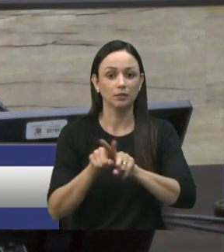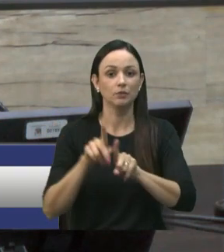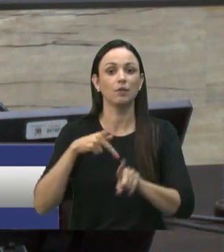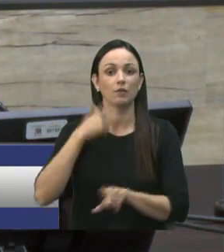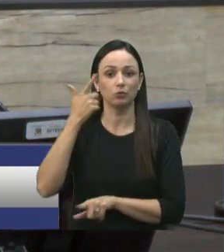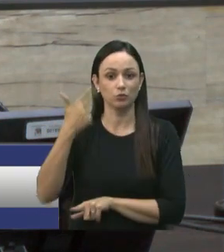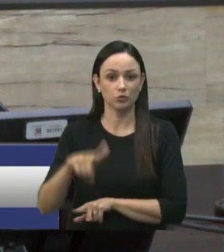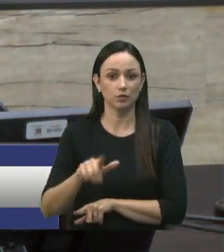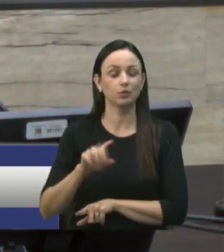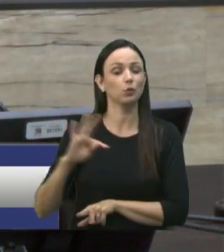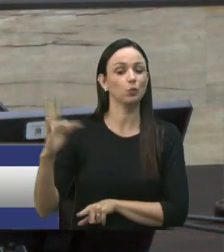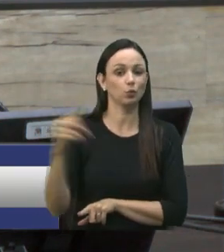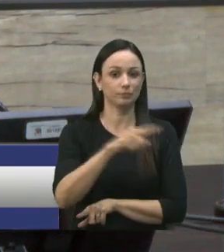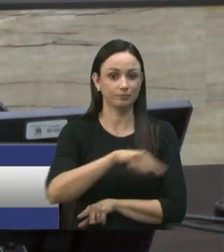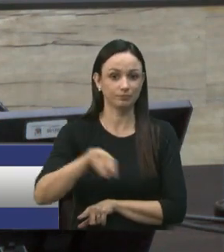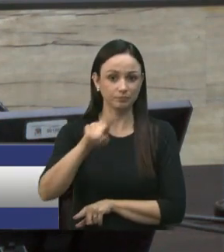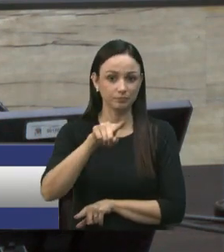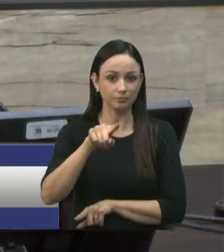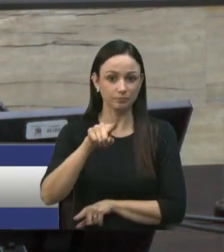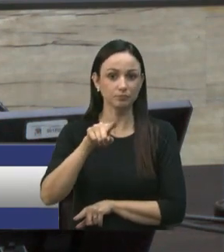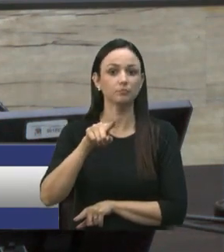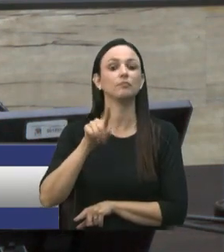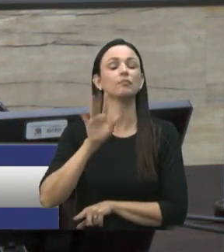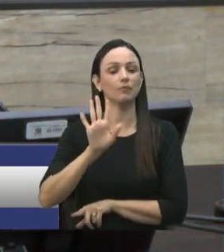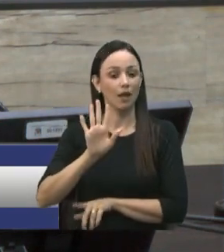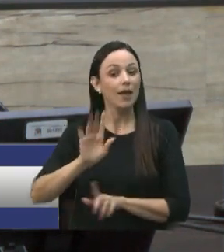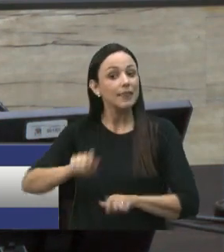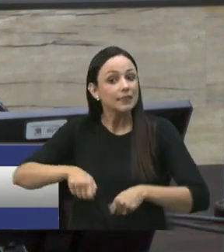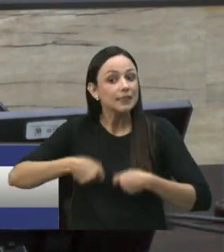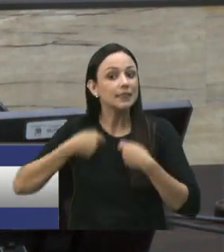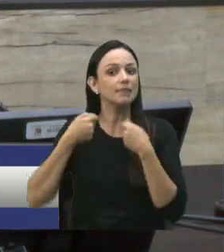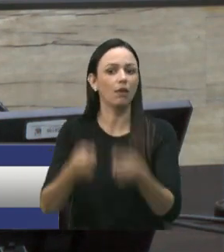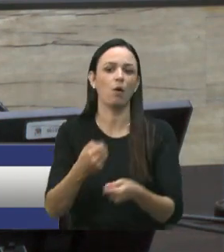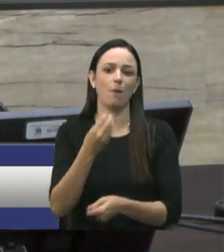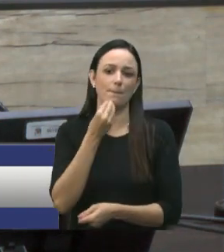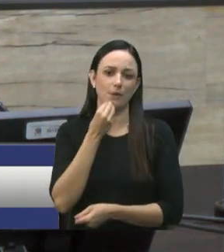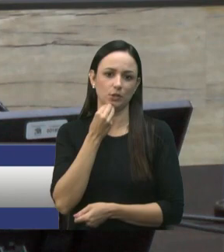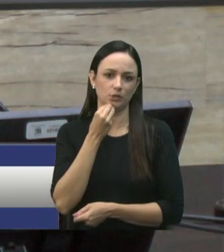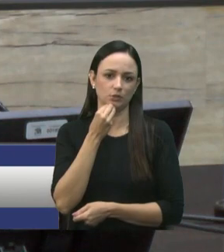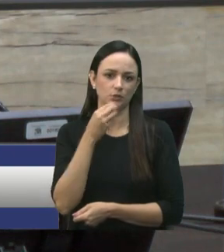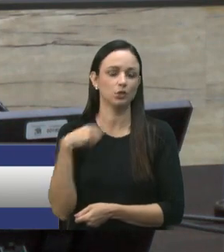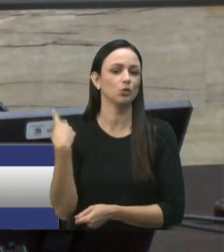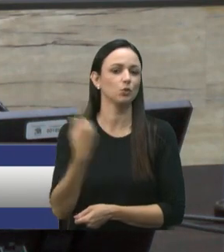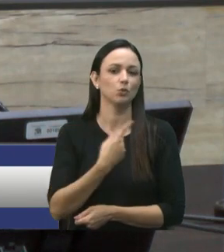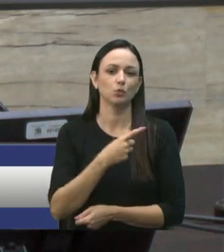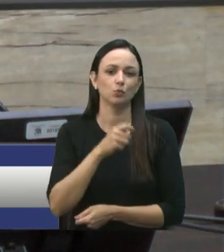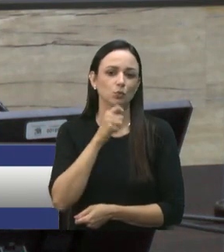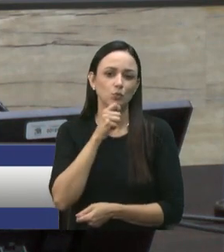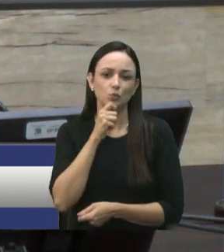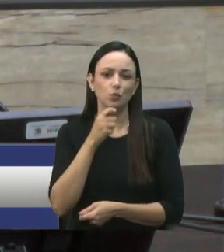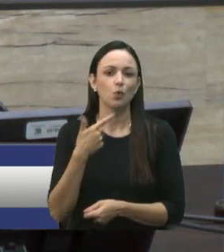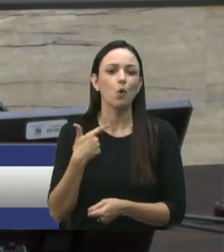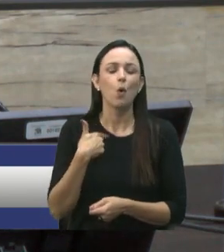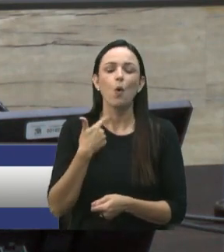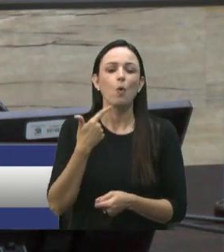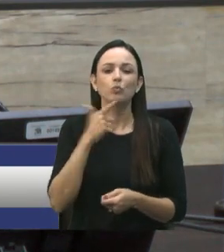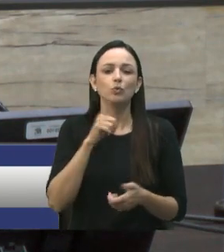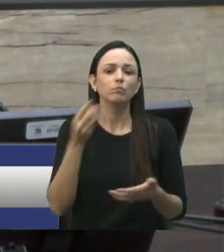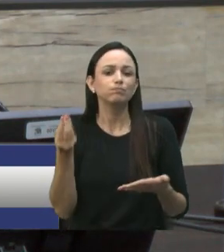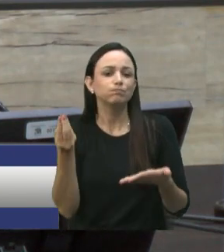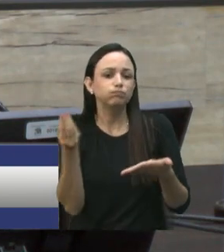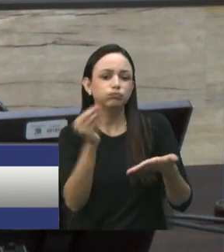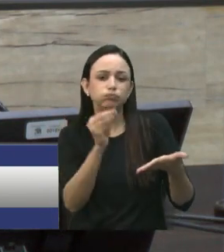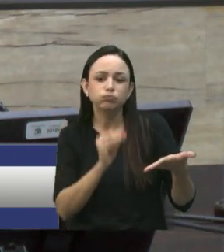repito a todos vocês, foi dada a oportunidade, realmente nós não tivemos uma adesão do jeito que nós gostaríamos, que é a